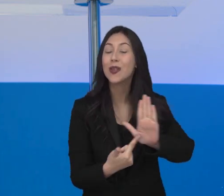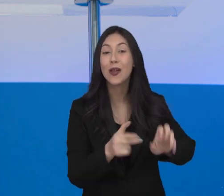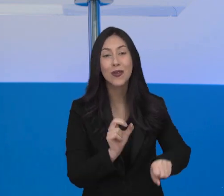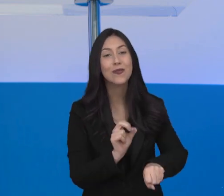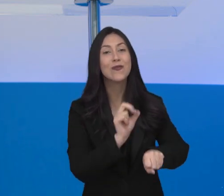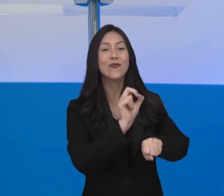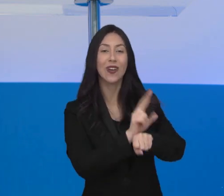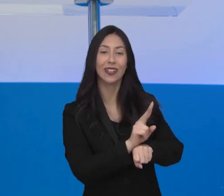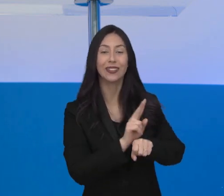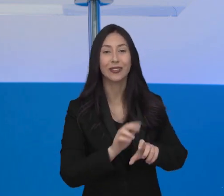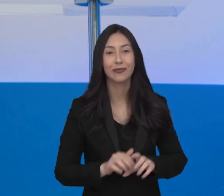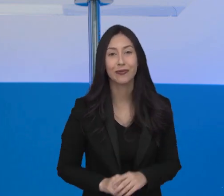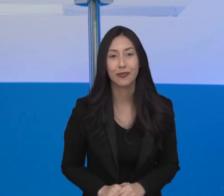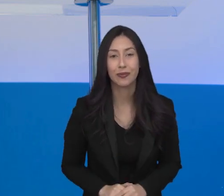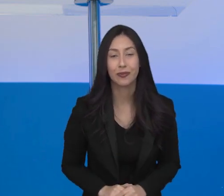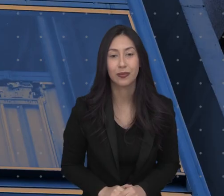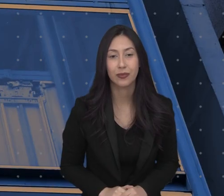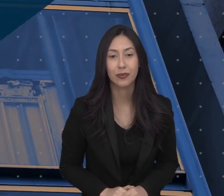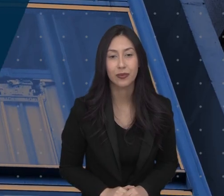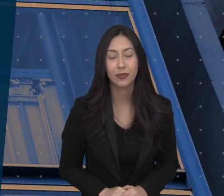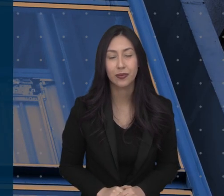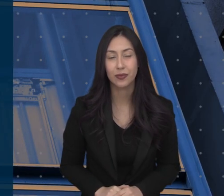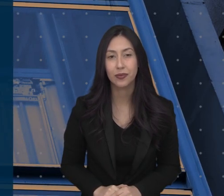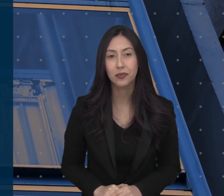vagas na agenda de serviço.